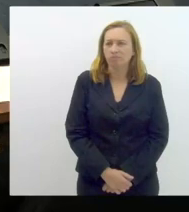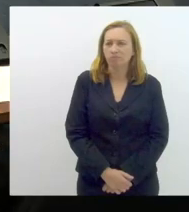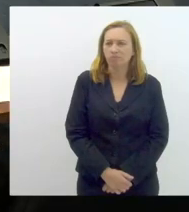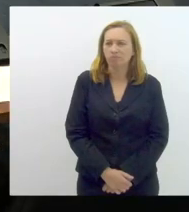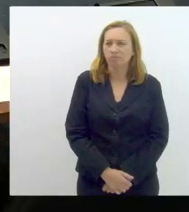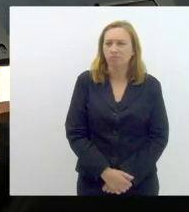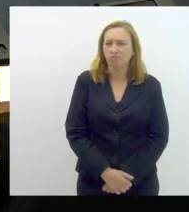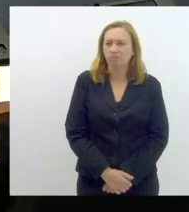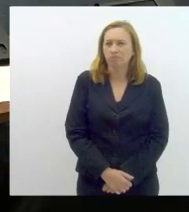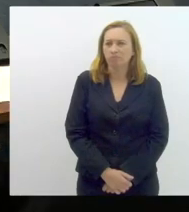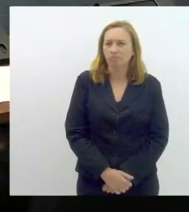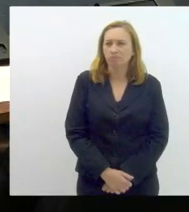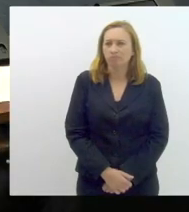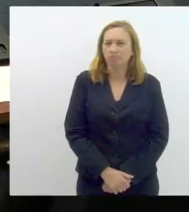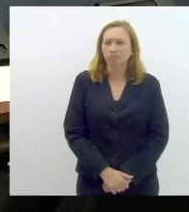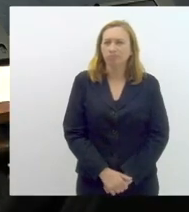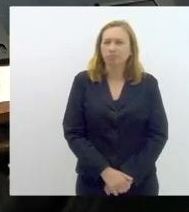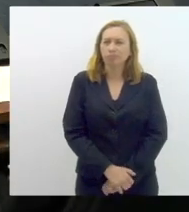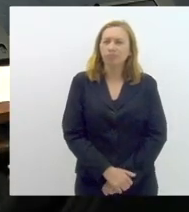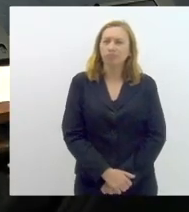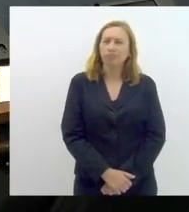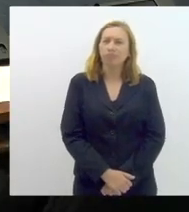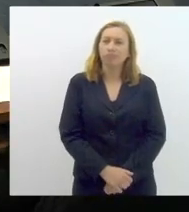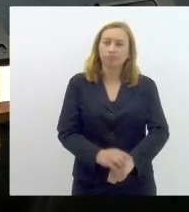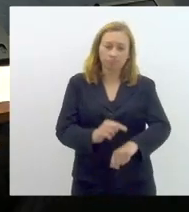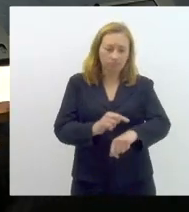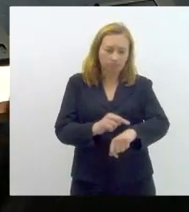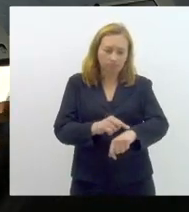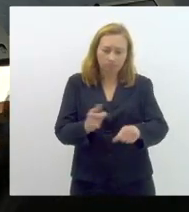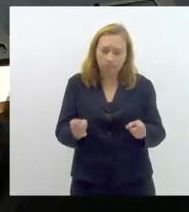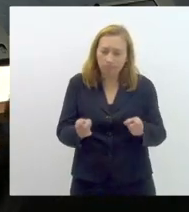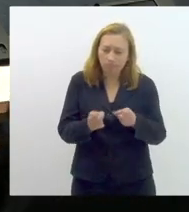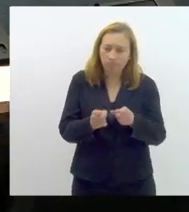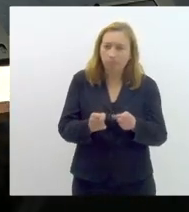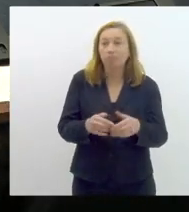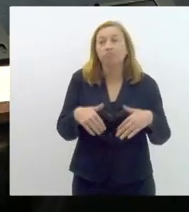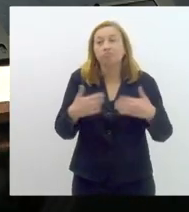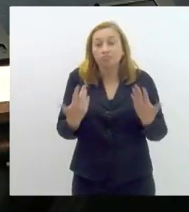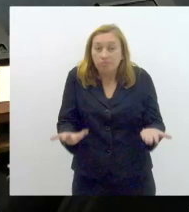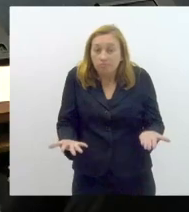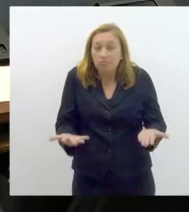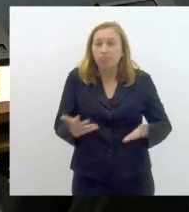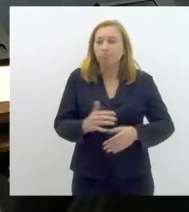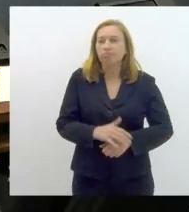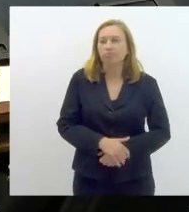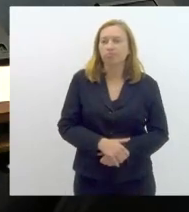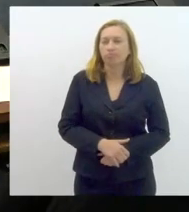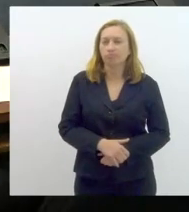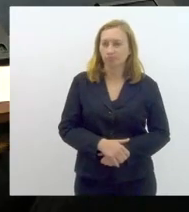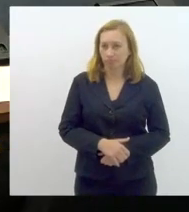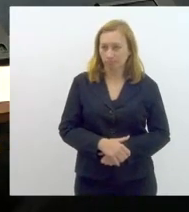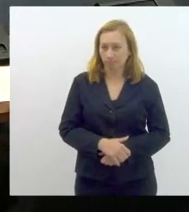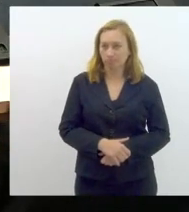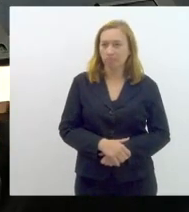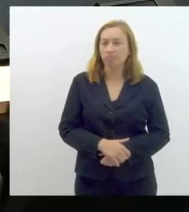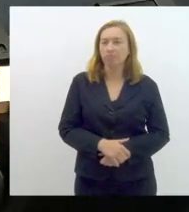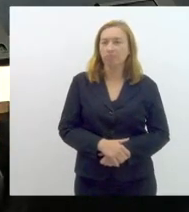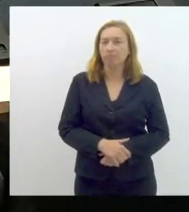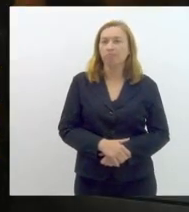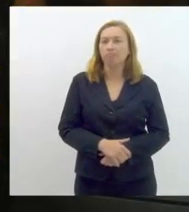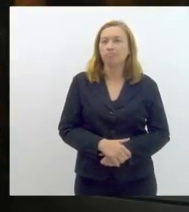Bom, é... O nosso tempo é curto, então, ba, ba,